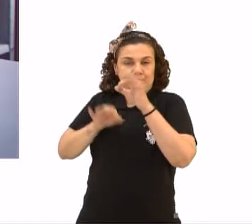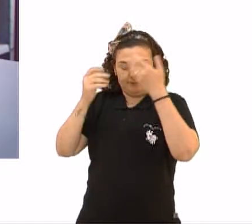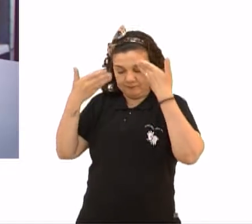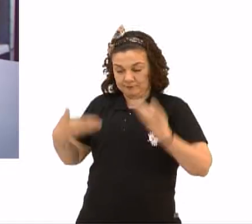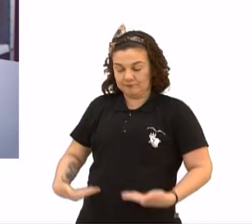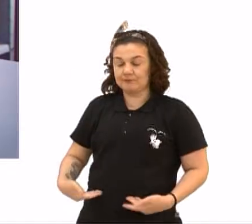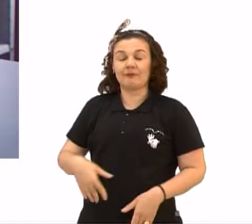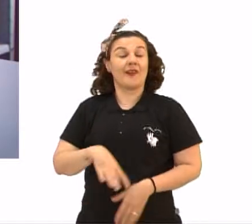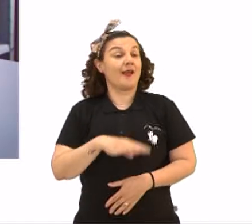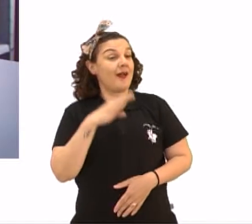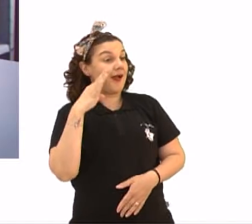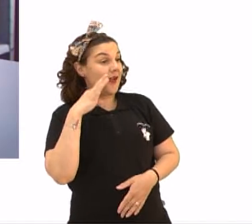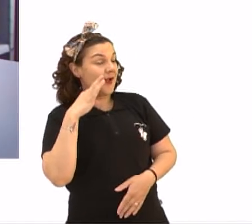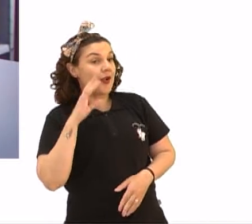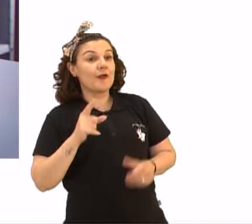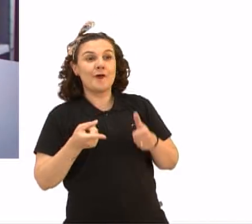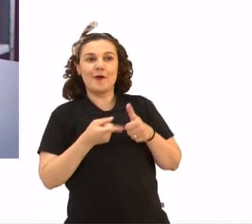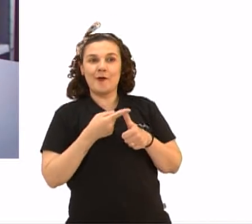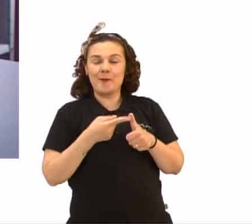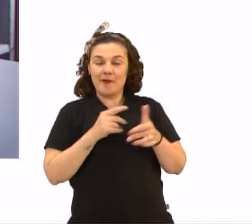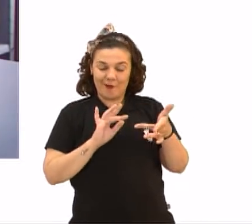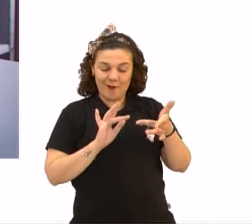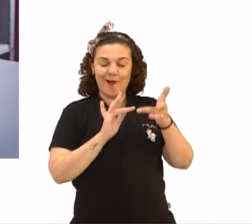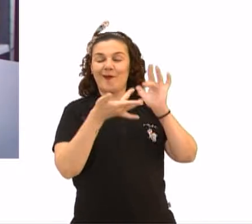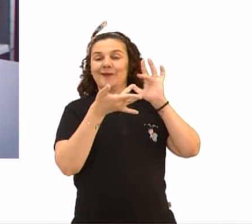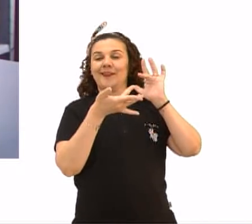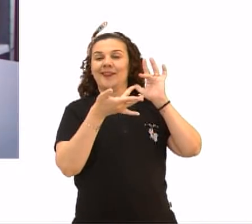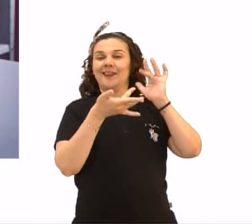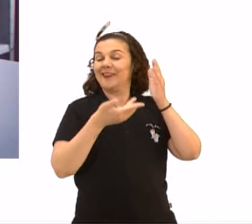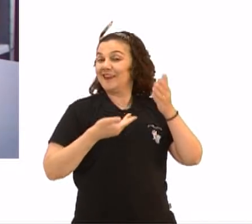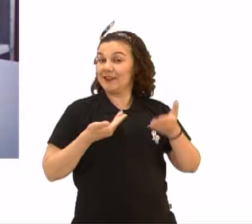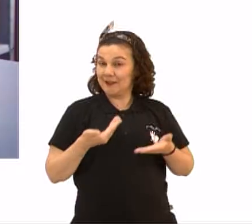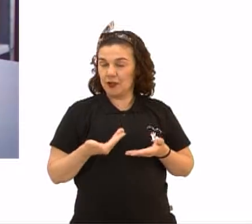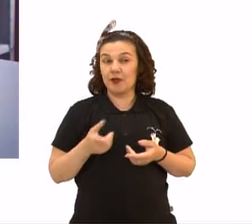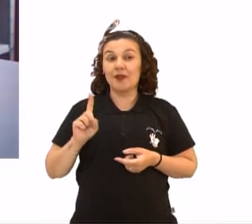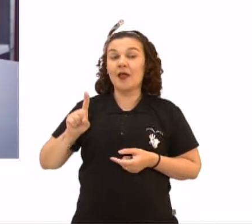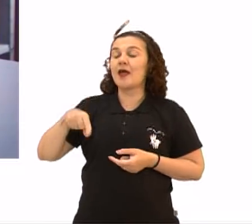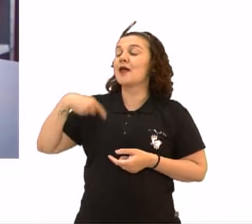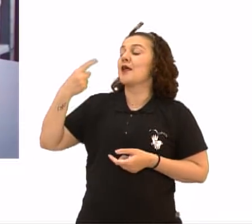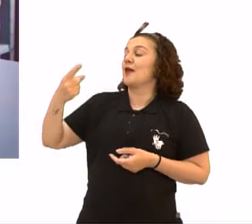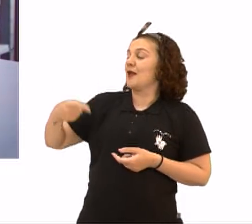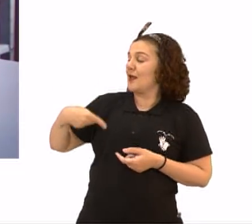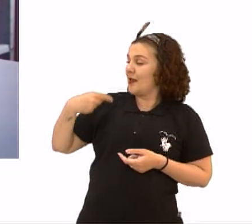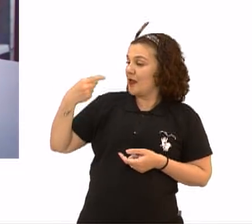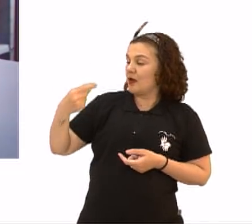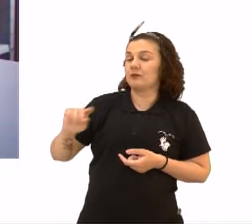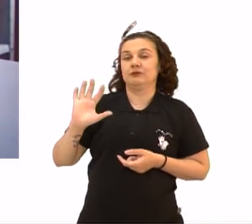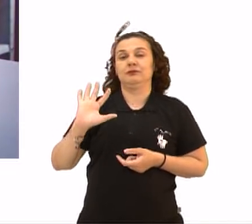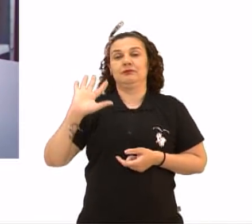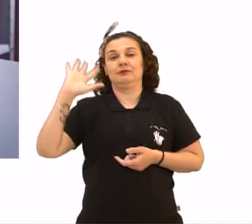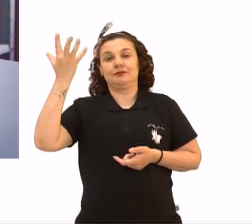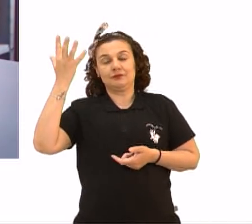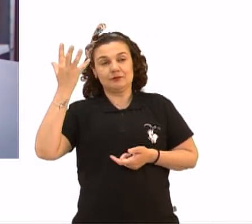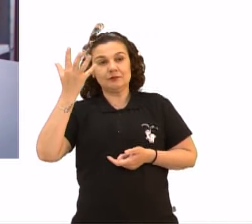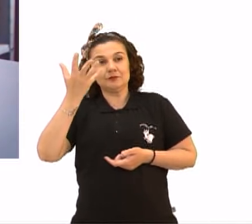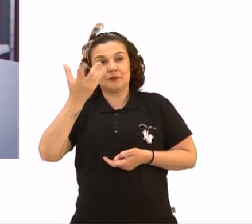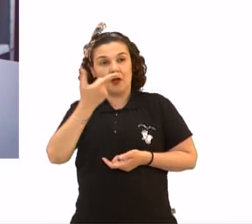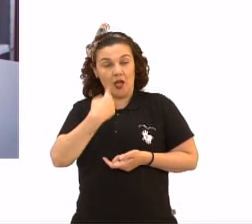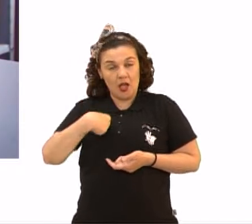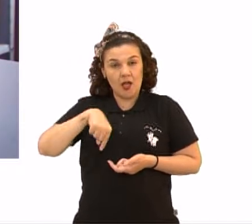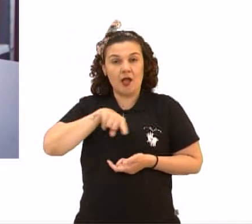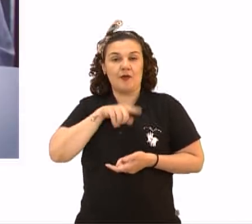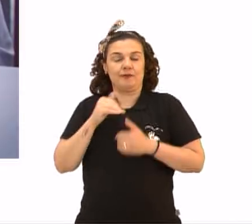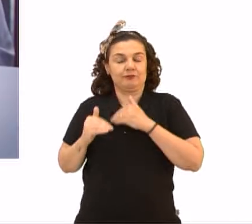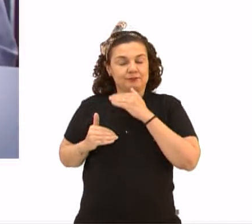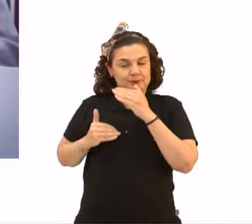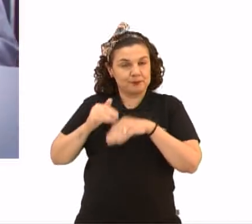Oh, bacana. Então foi... O primeiro contato foi Isso. por encomenda. Depois aconteceu os personagens que eu desenvolvi